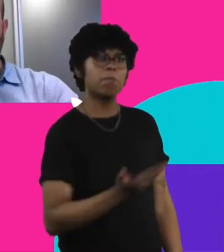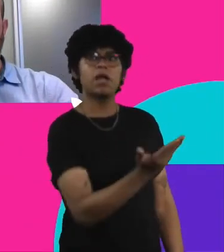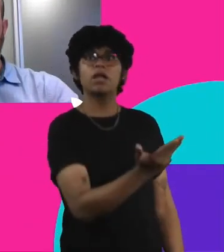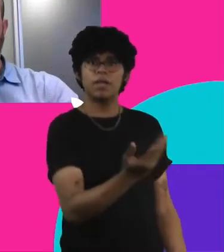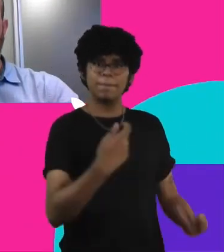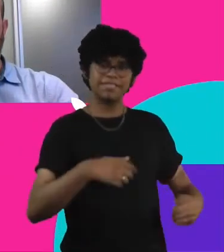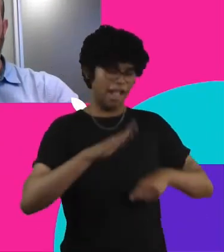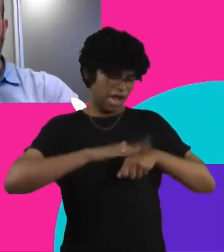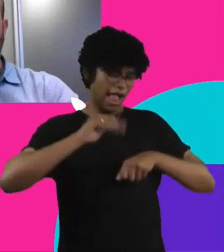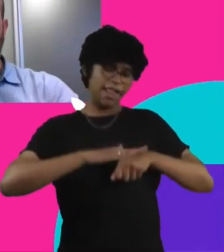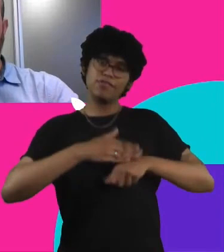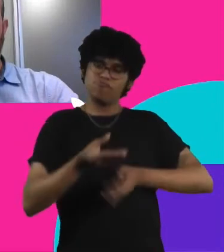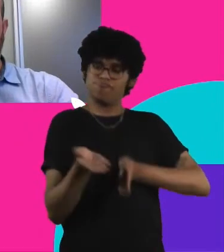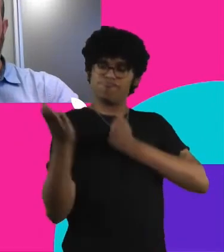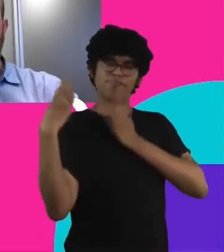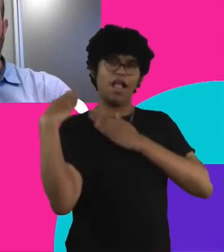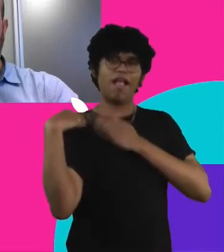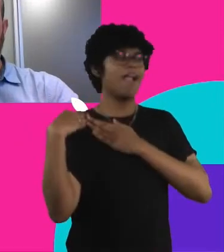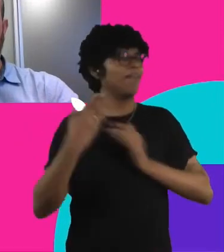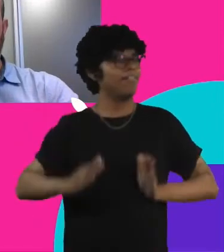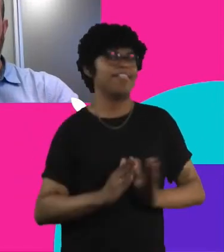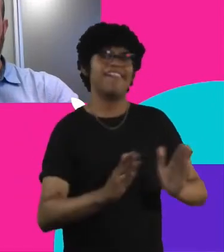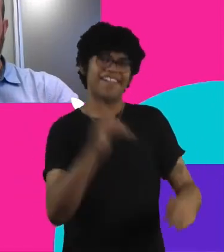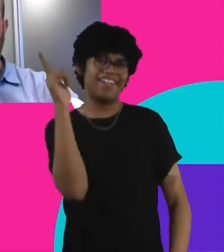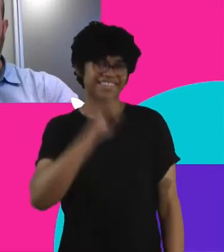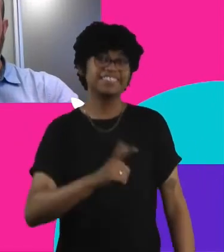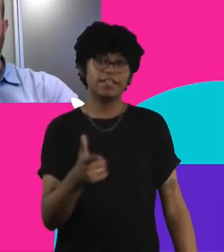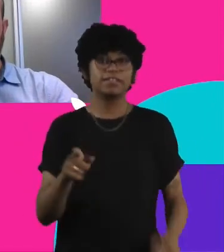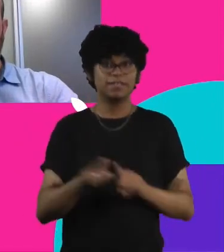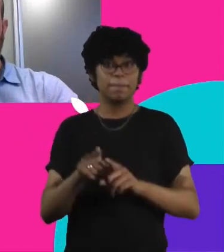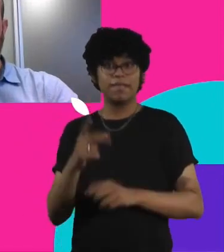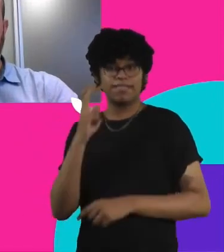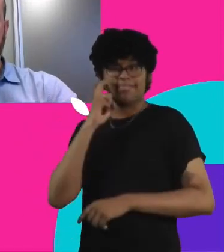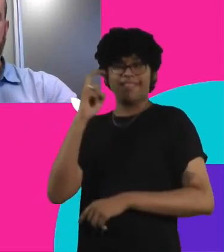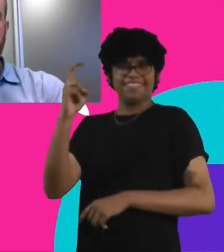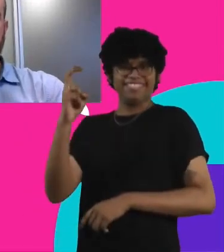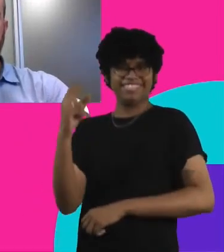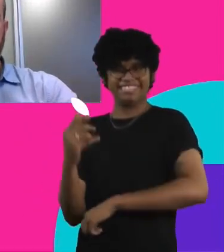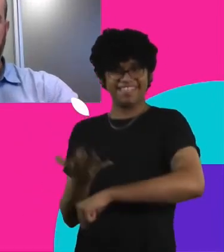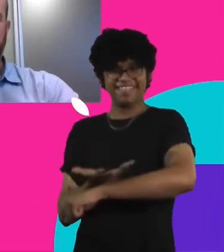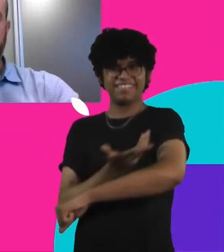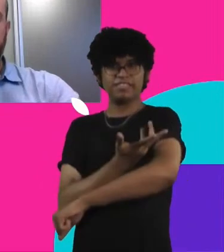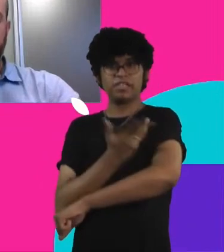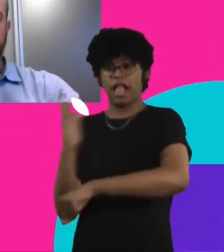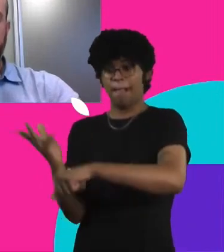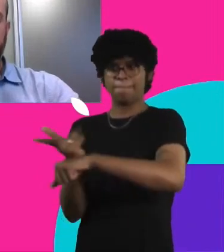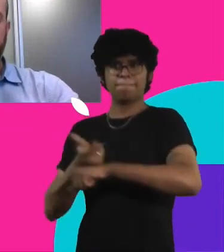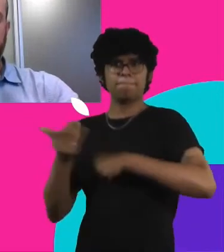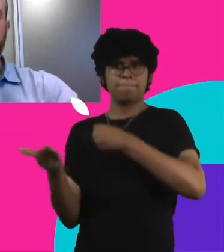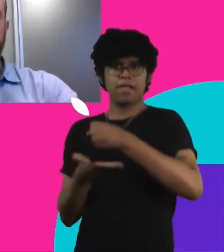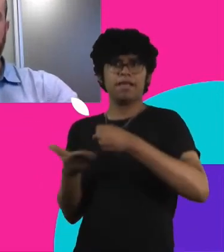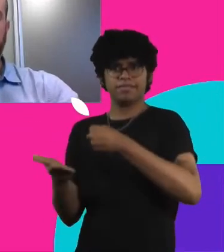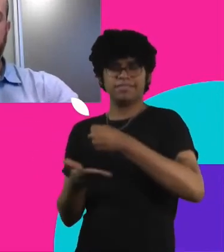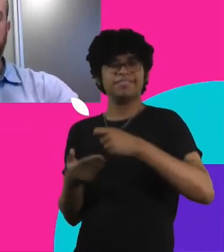afeto e acho que muito aqui dessa inteligência emocional, dos soft skills que se falou aqui hoje,